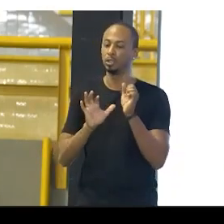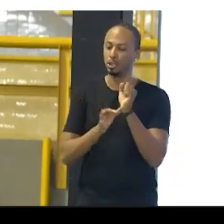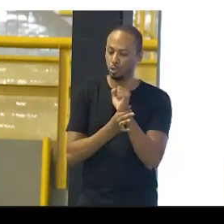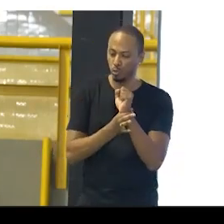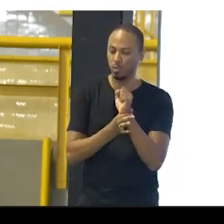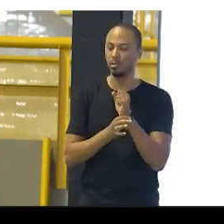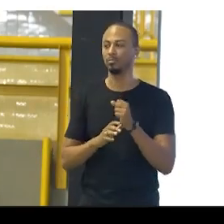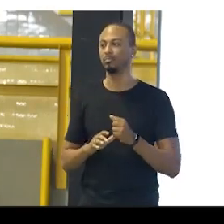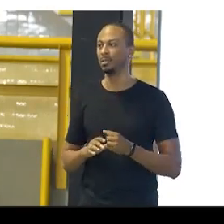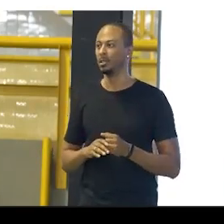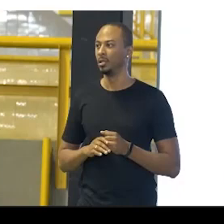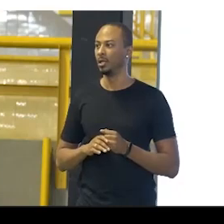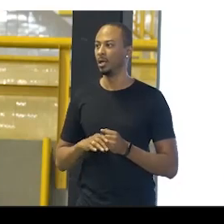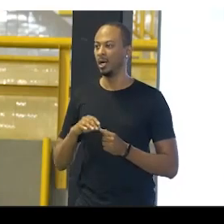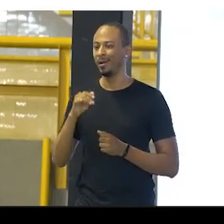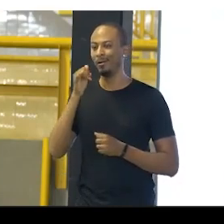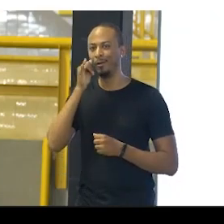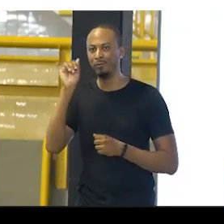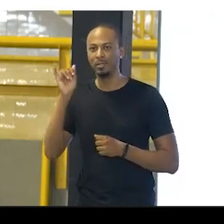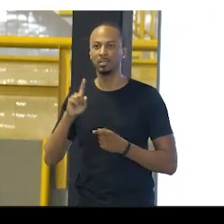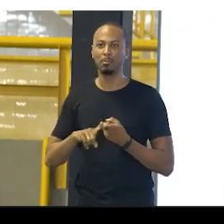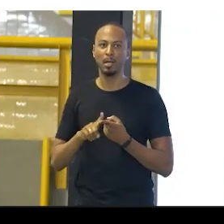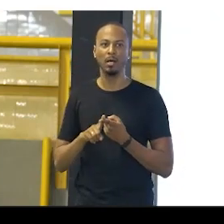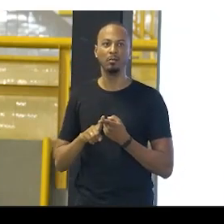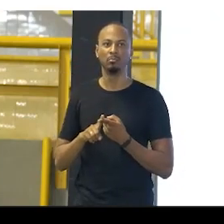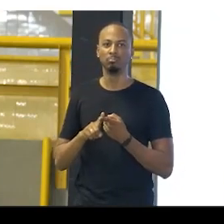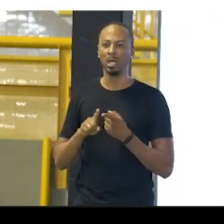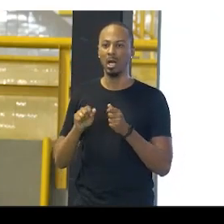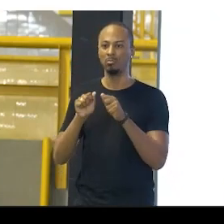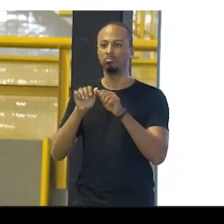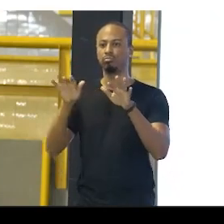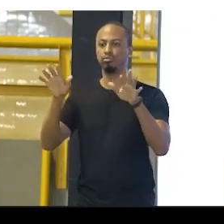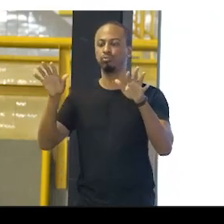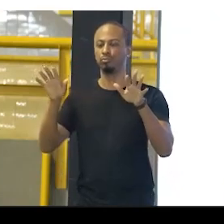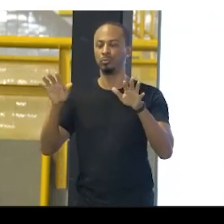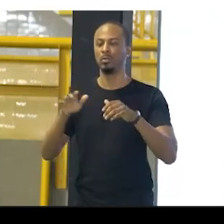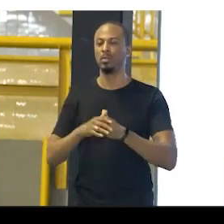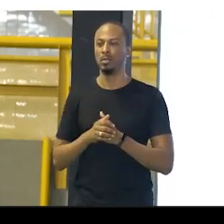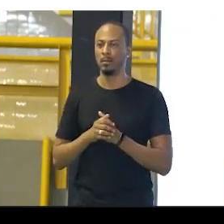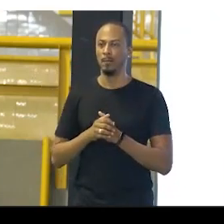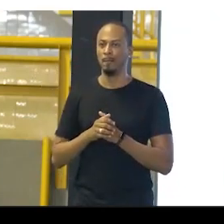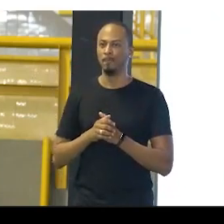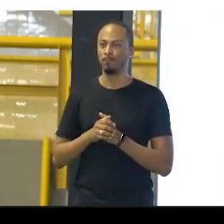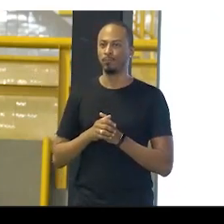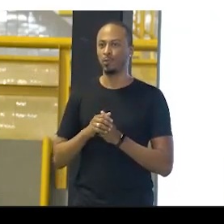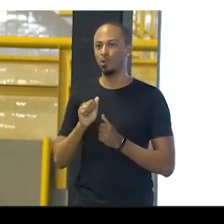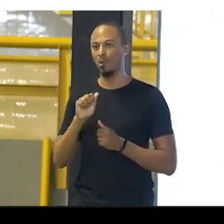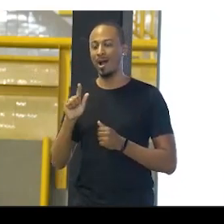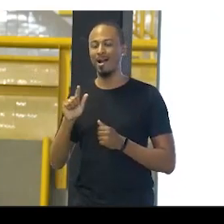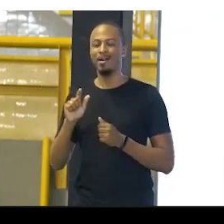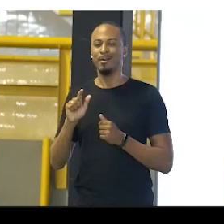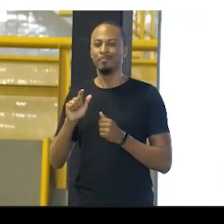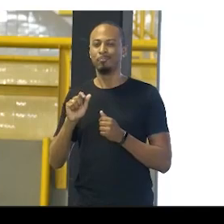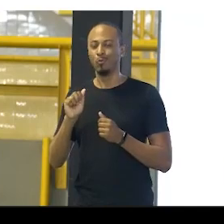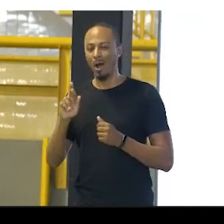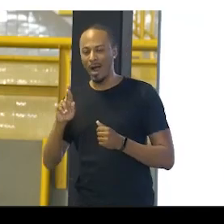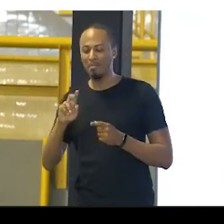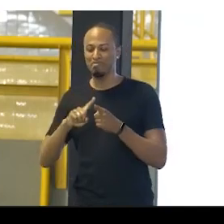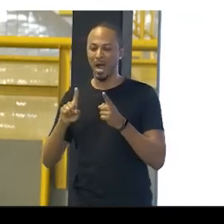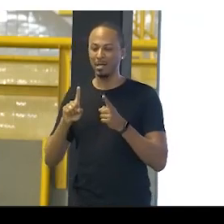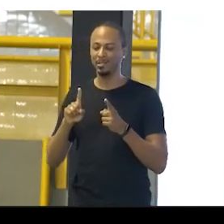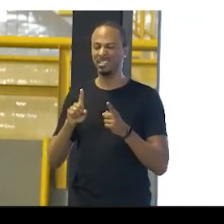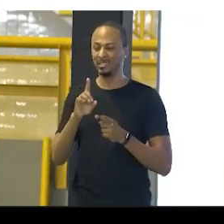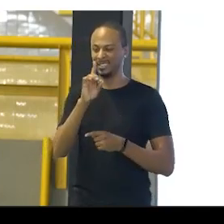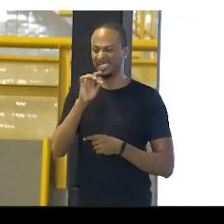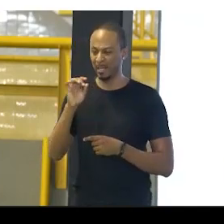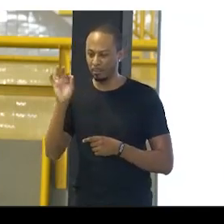polui. Mas lembra também, quando eu digo que é segura, nada é 100%. Tá?